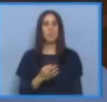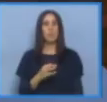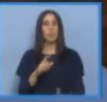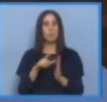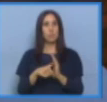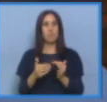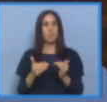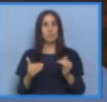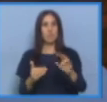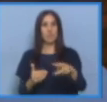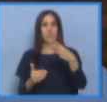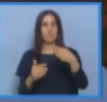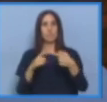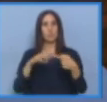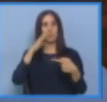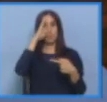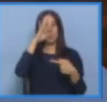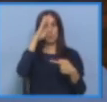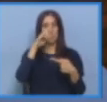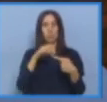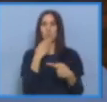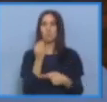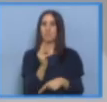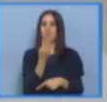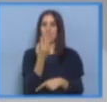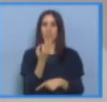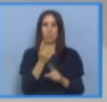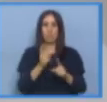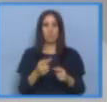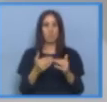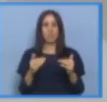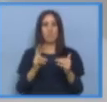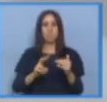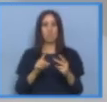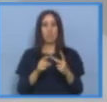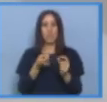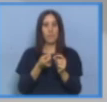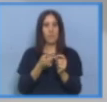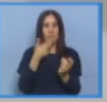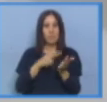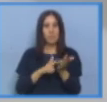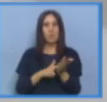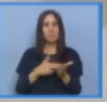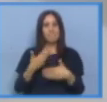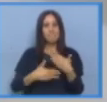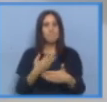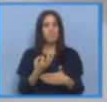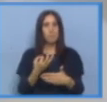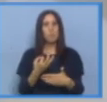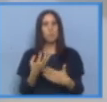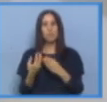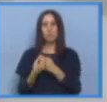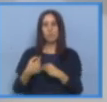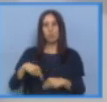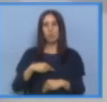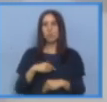em 3 fases. A fase do sonho começou com estes 3 jovens. Uma segunda fase de aproximação à realidade, à concretização, onde se juntaram a